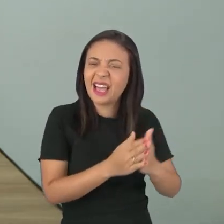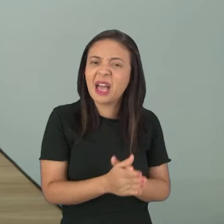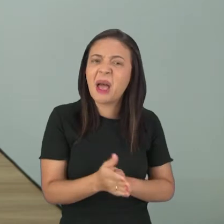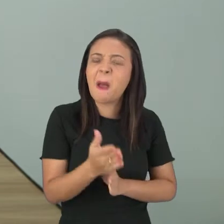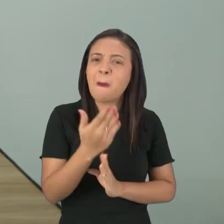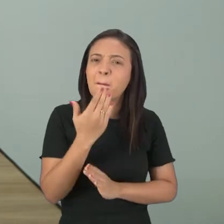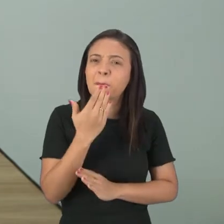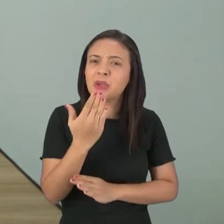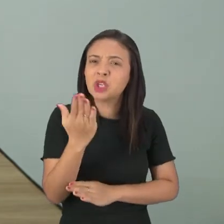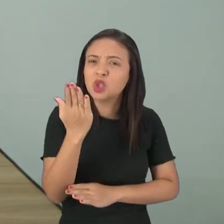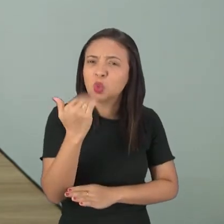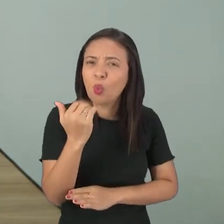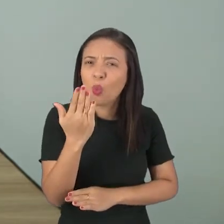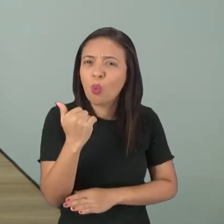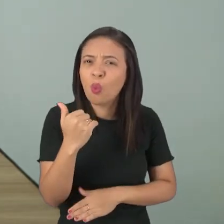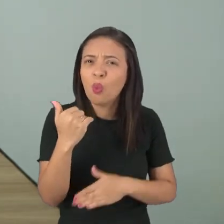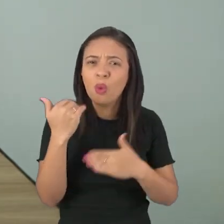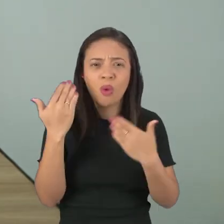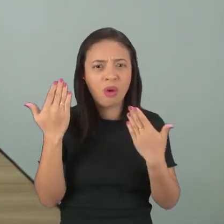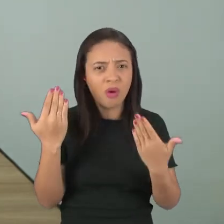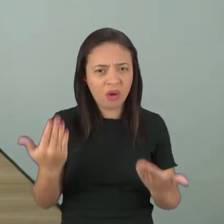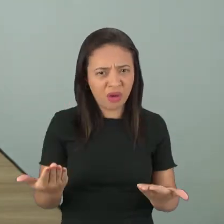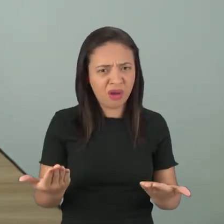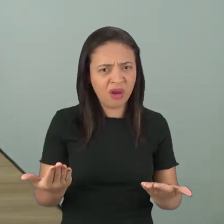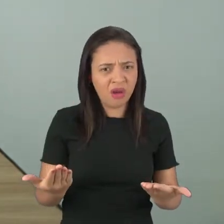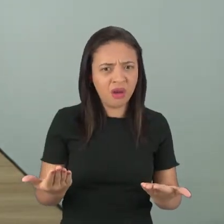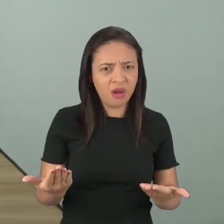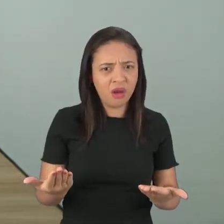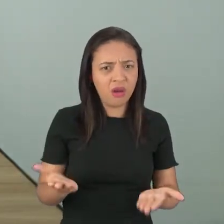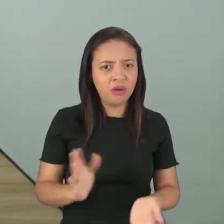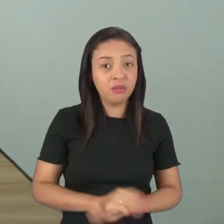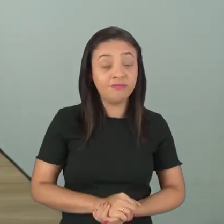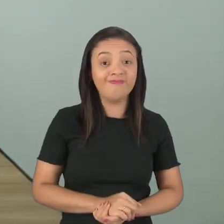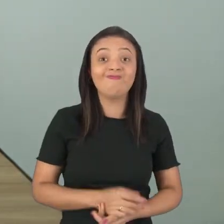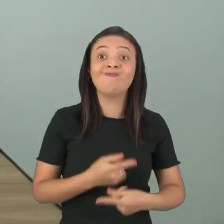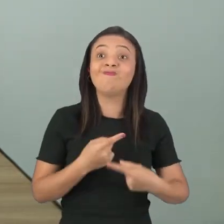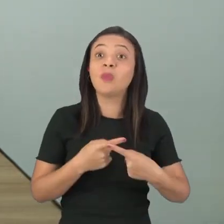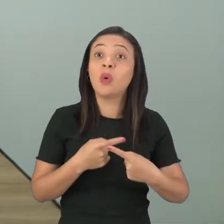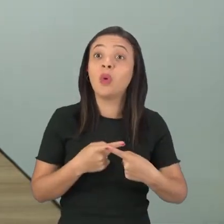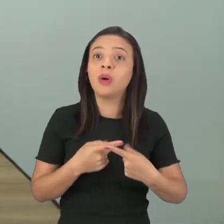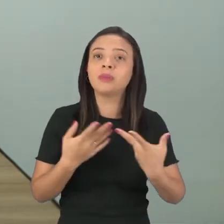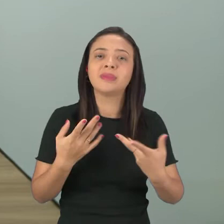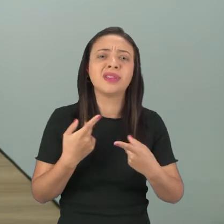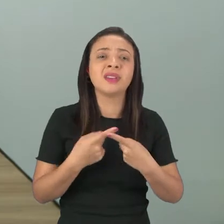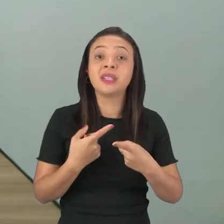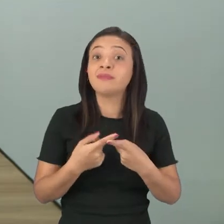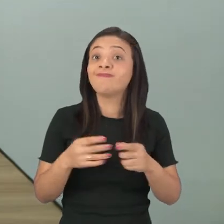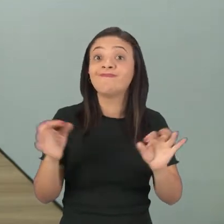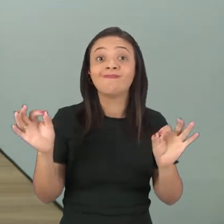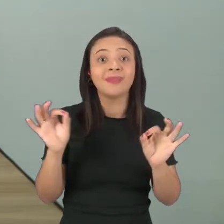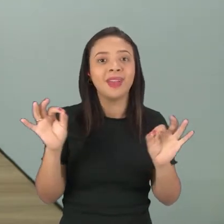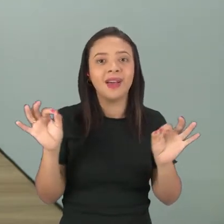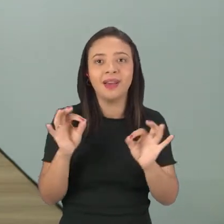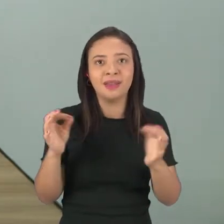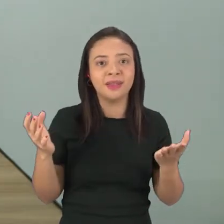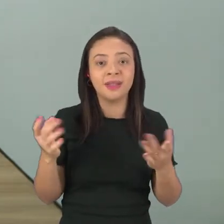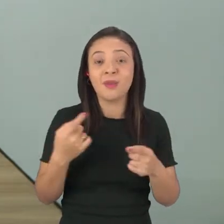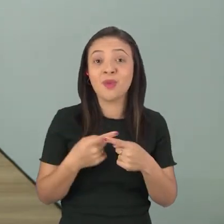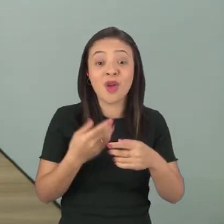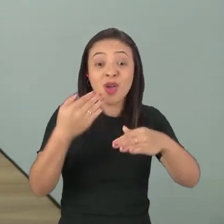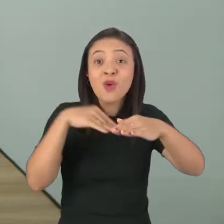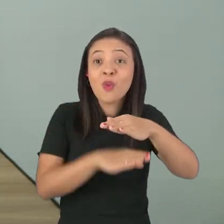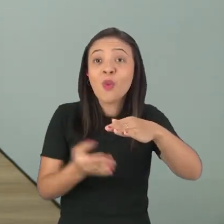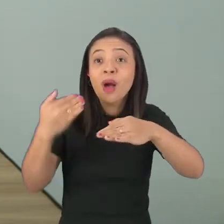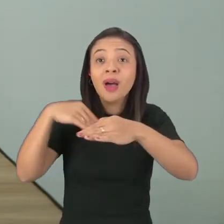formiga para pedir que ela lhe desse o que comer o que ela não tinha né grande ela não